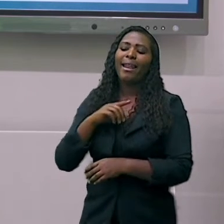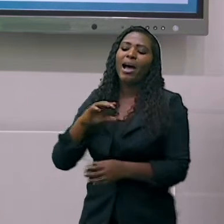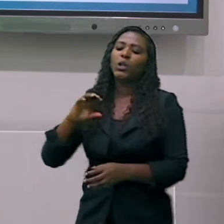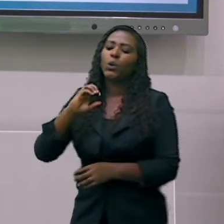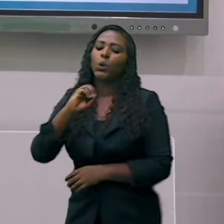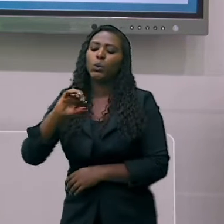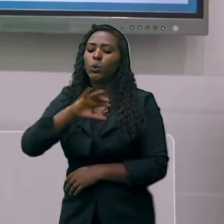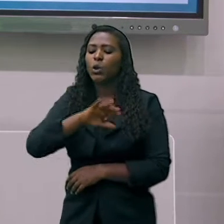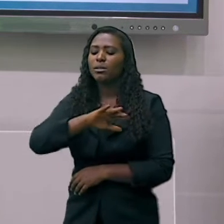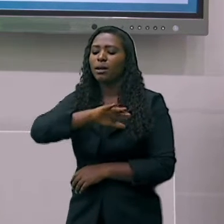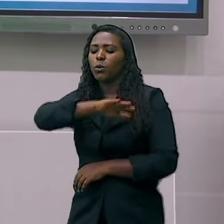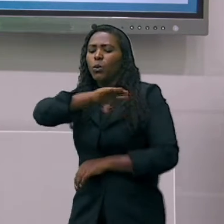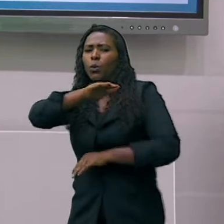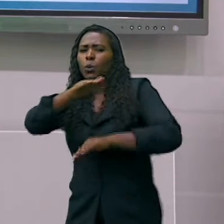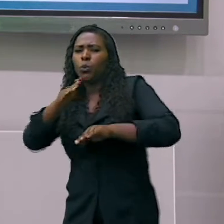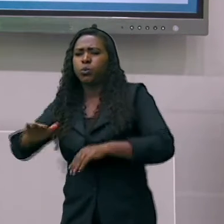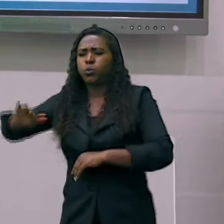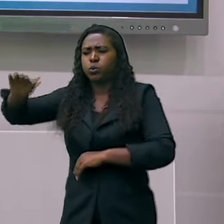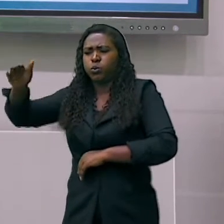Marianas, numa fronteira